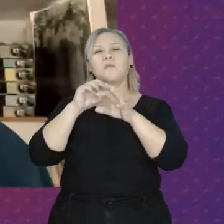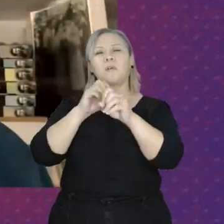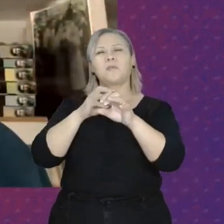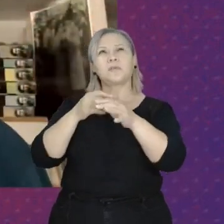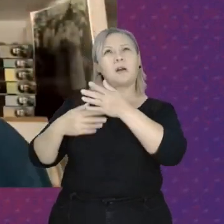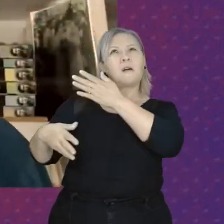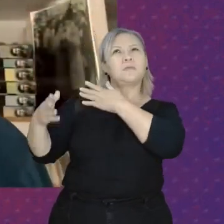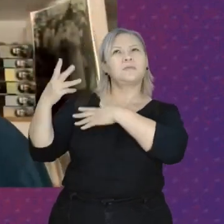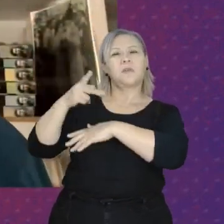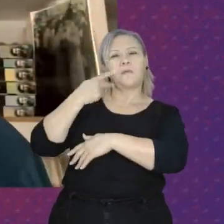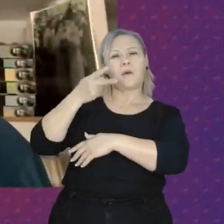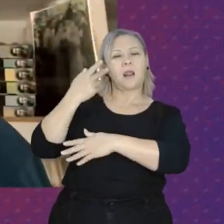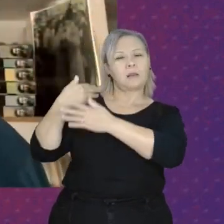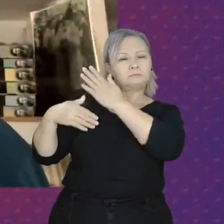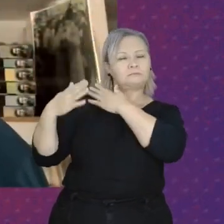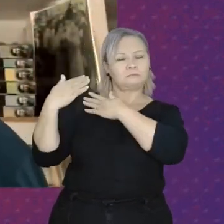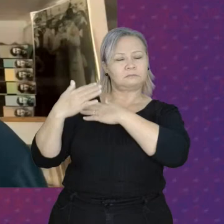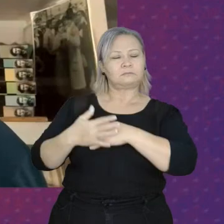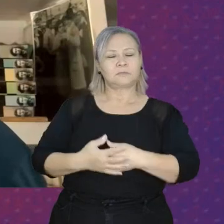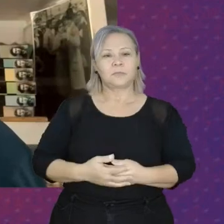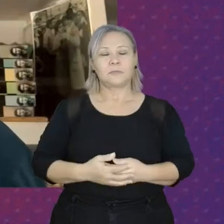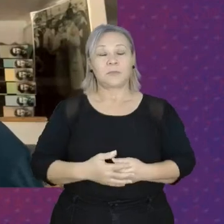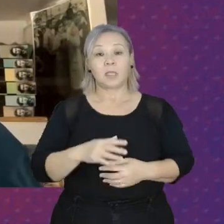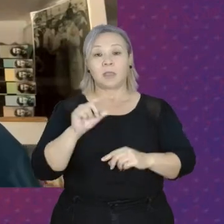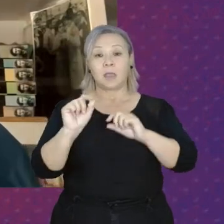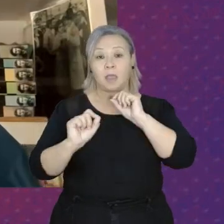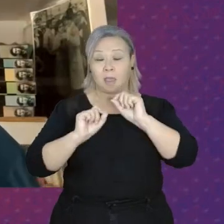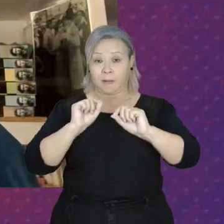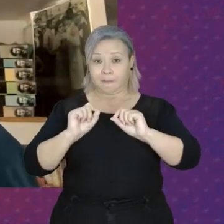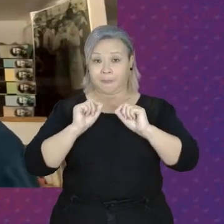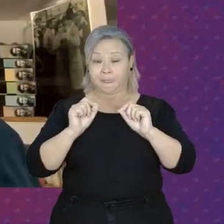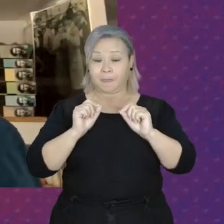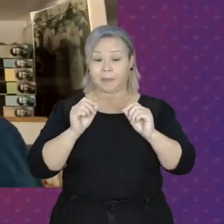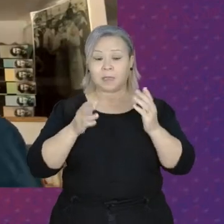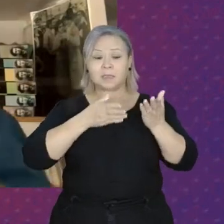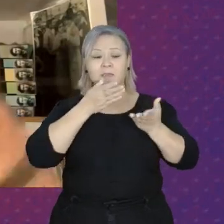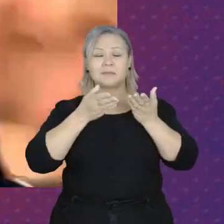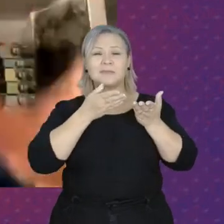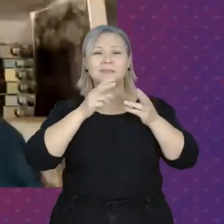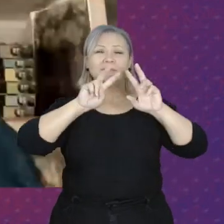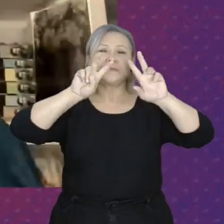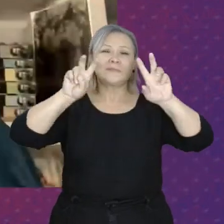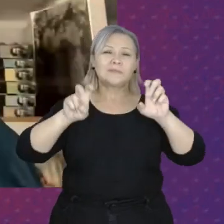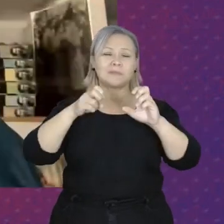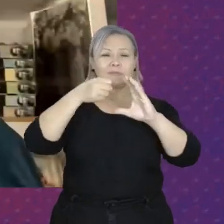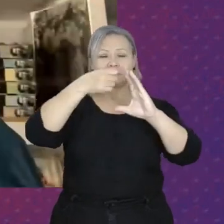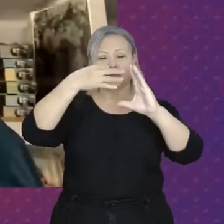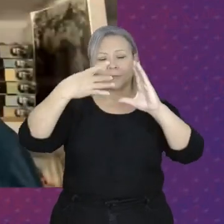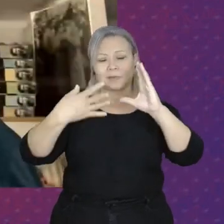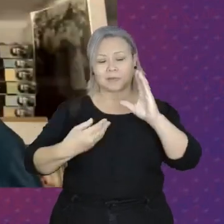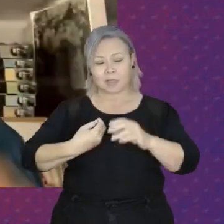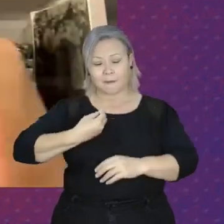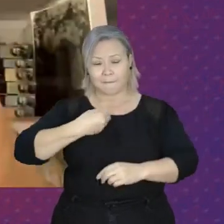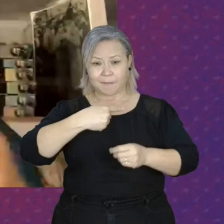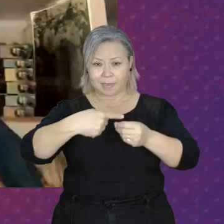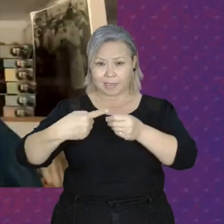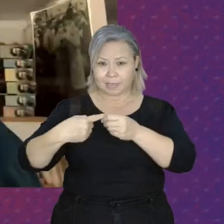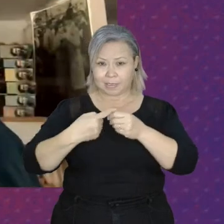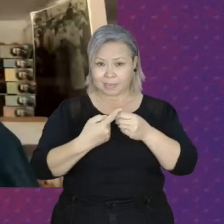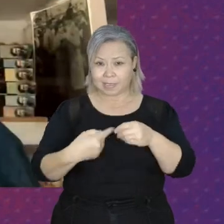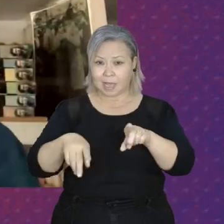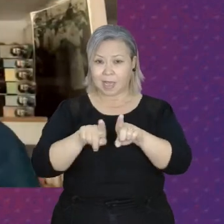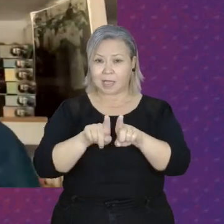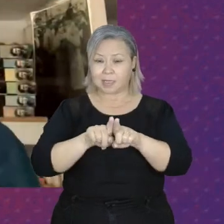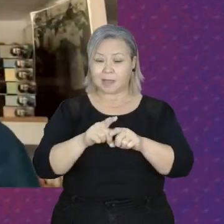no início, em que se trata de muitos aspectos da vida das cidades, inclusive